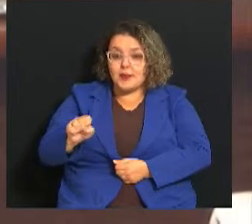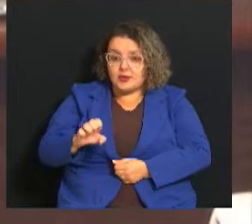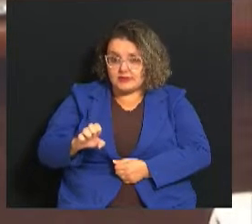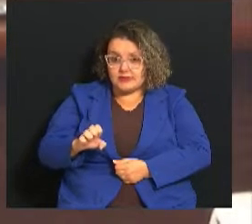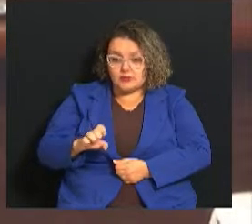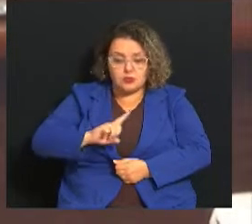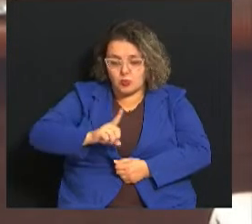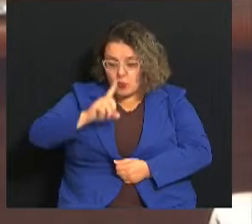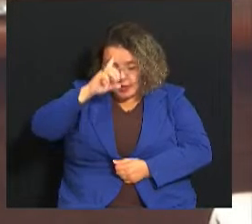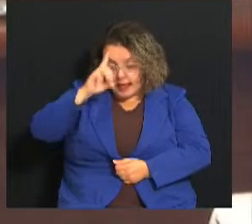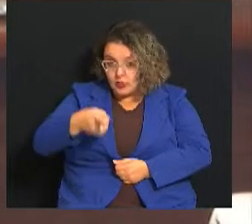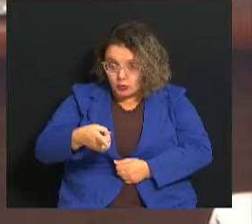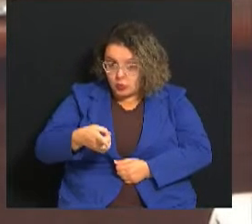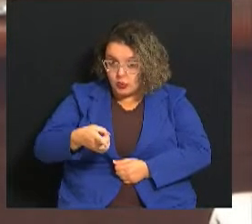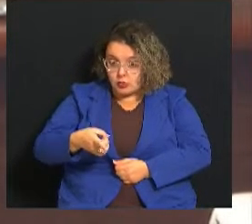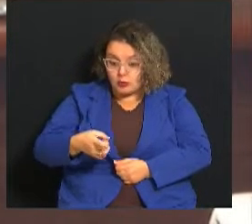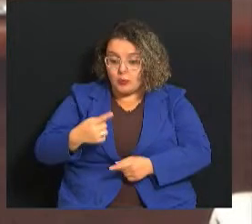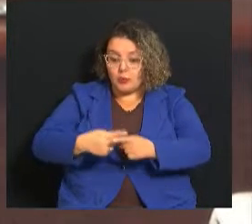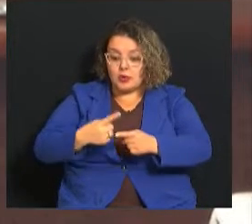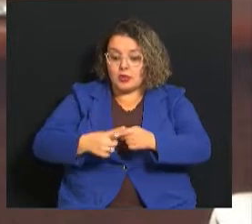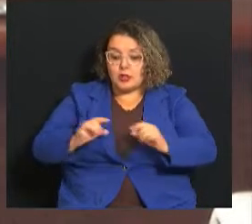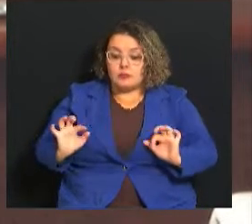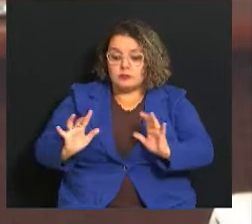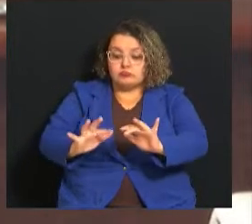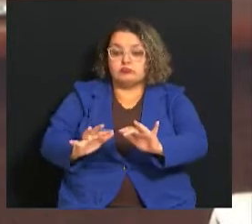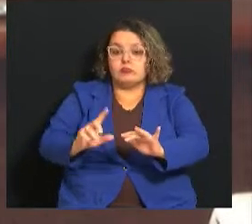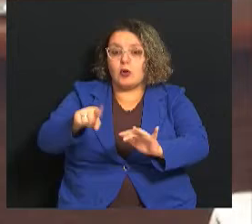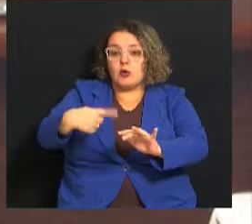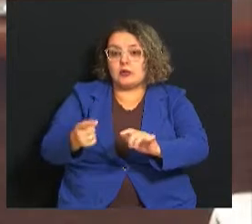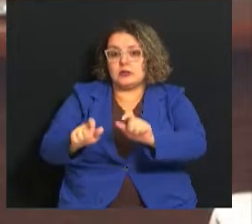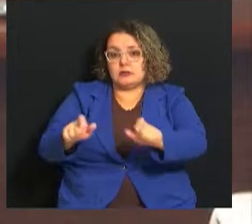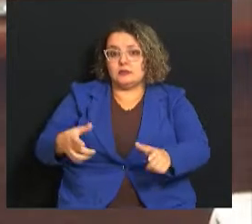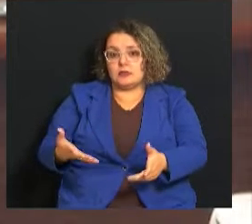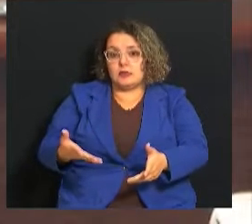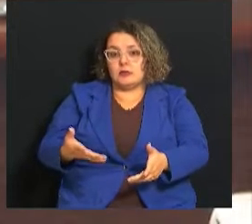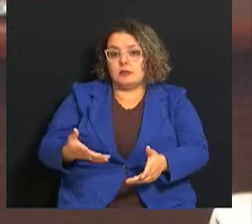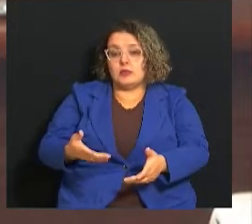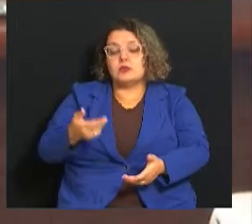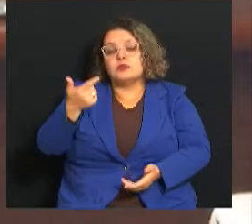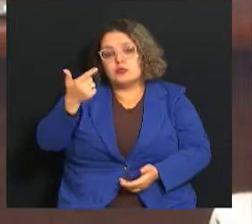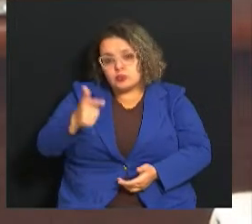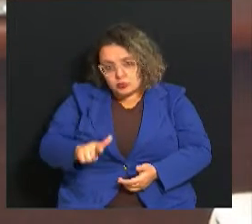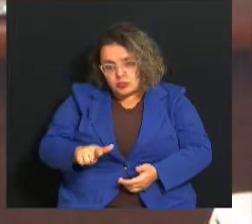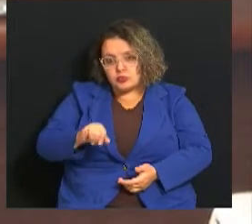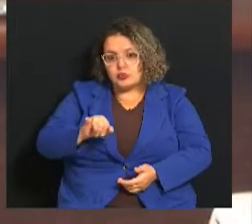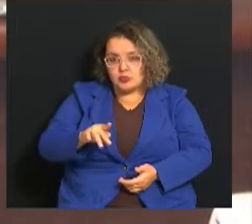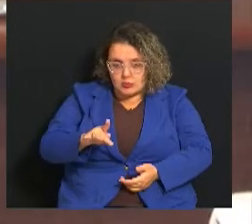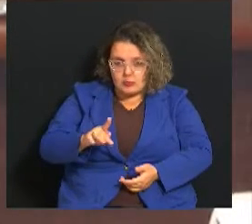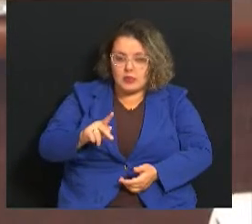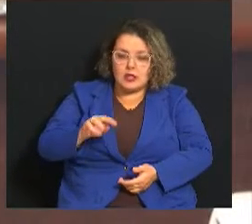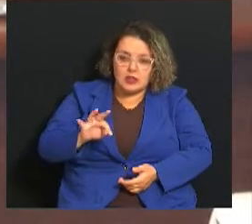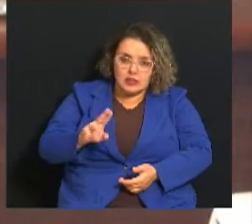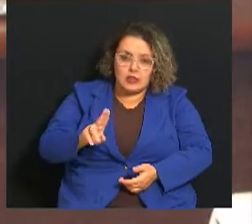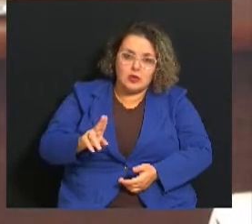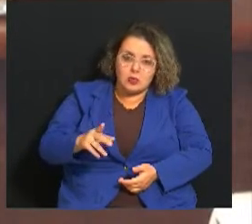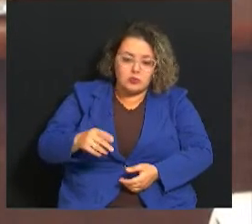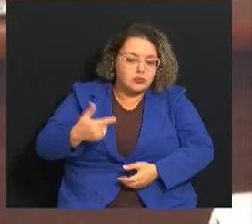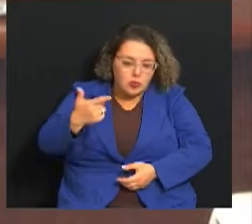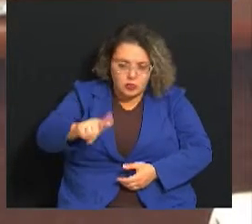outros ocupantes. Só que os tributos, os impostos, eles continuam sendo lançados. Então não temos